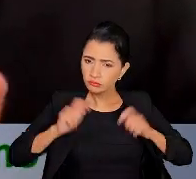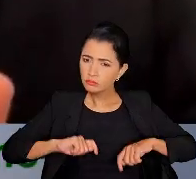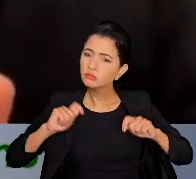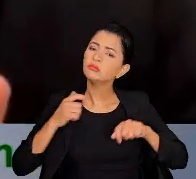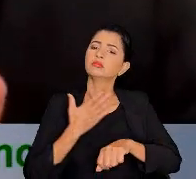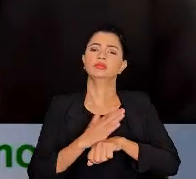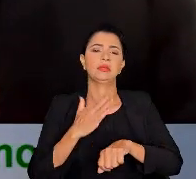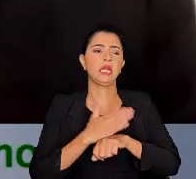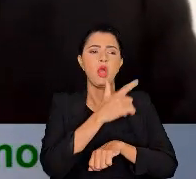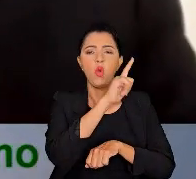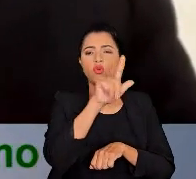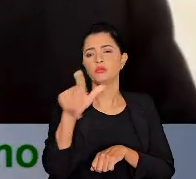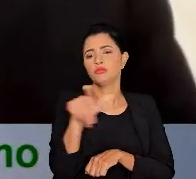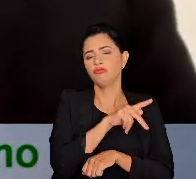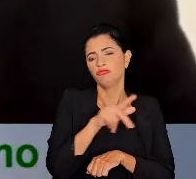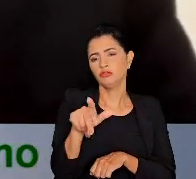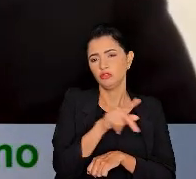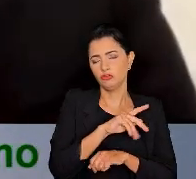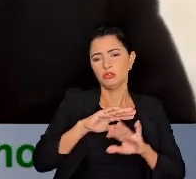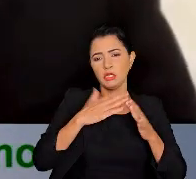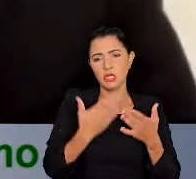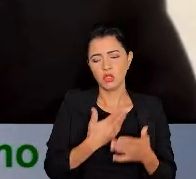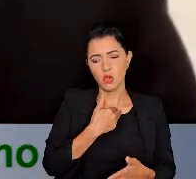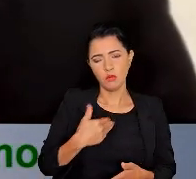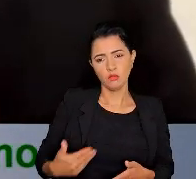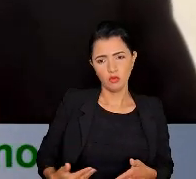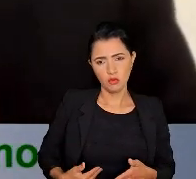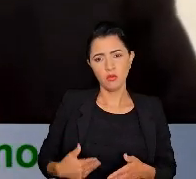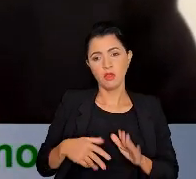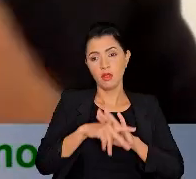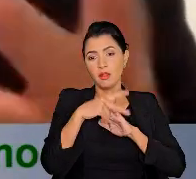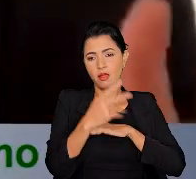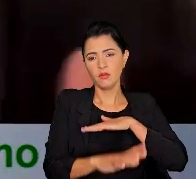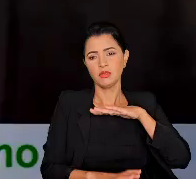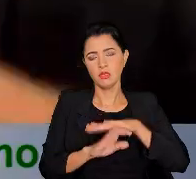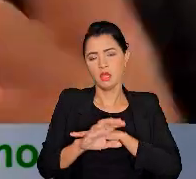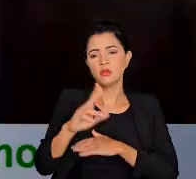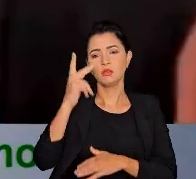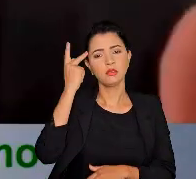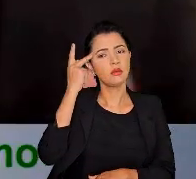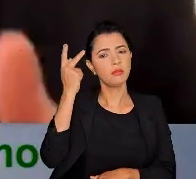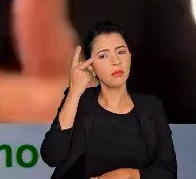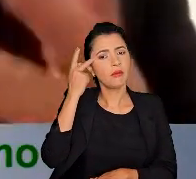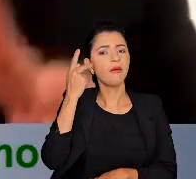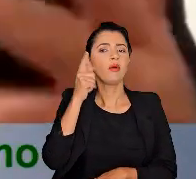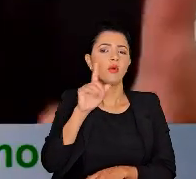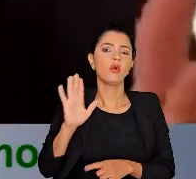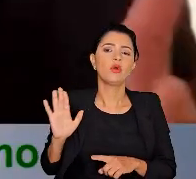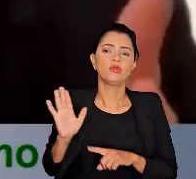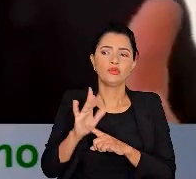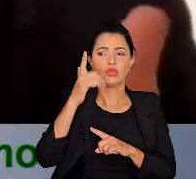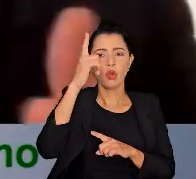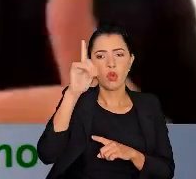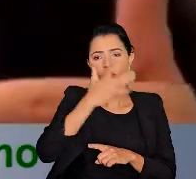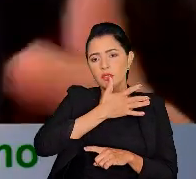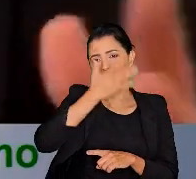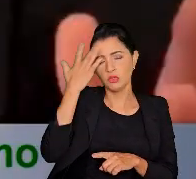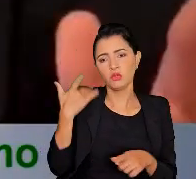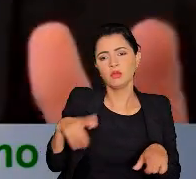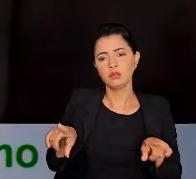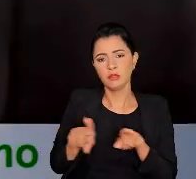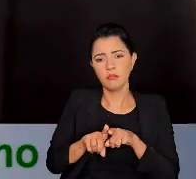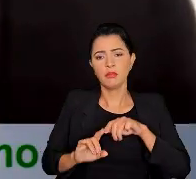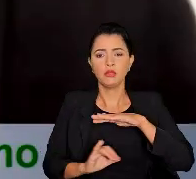treinar professores da rede pública de ensino do estado de São Paulo, com a ajuda de mais pessoas e outras